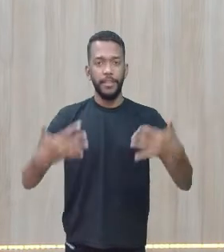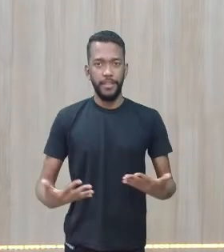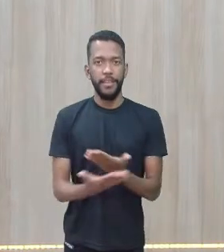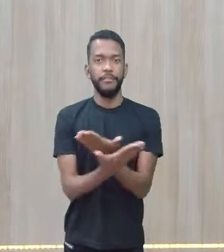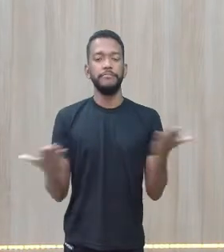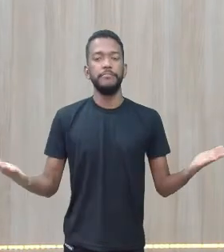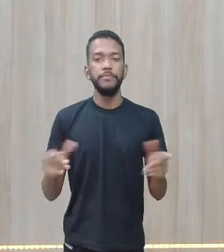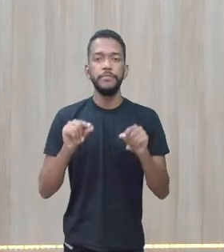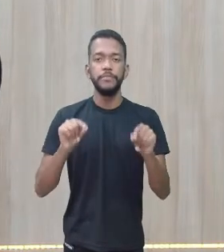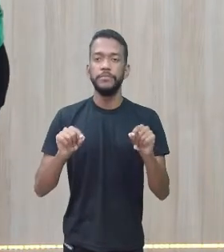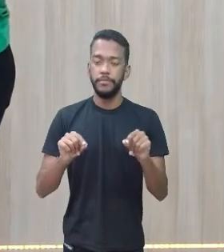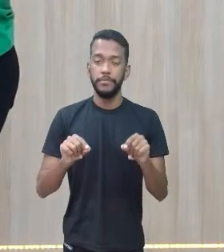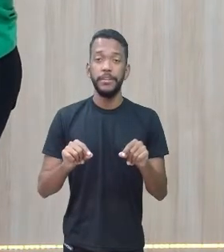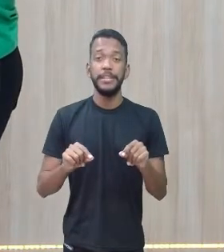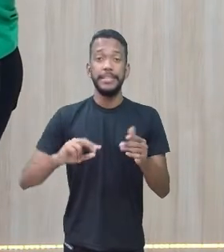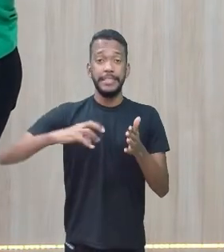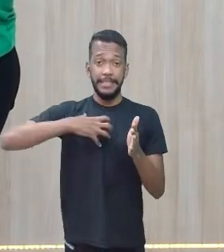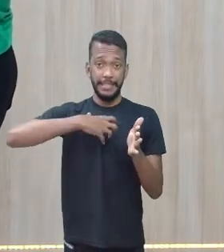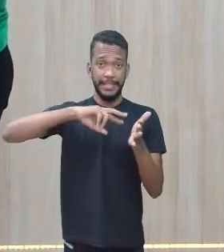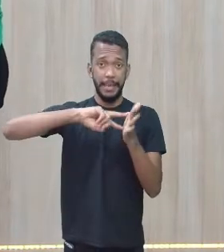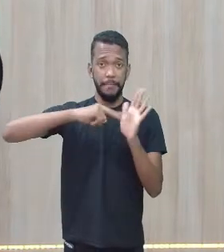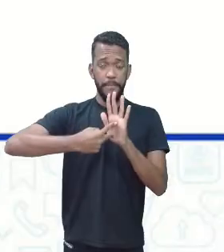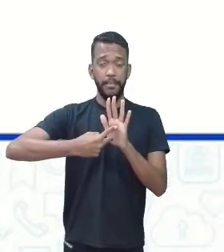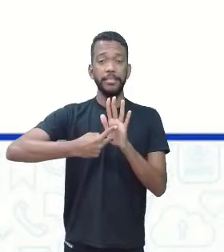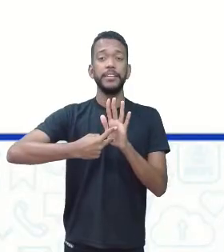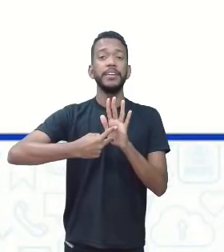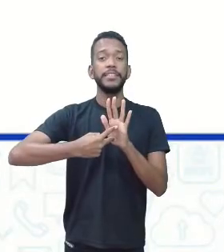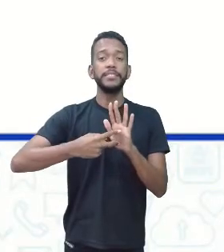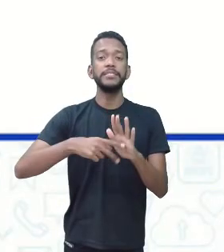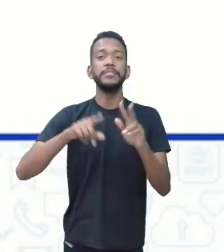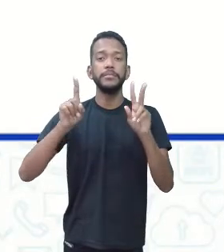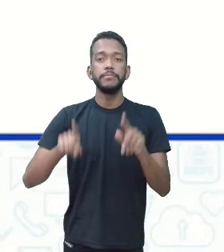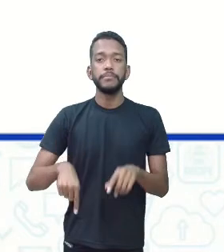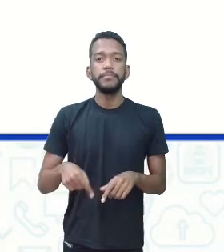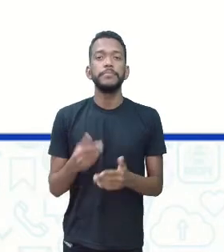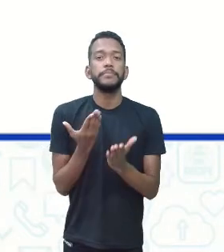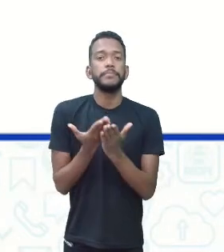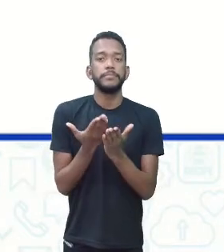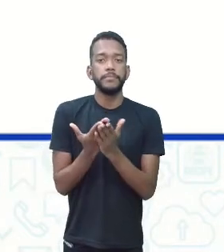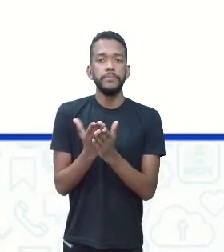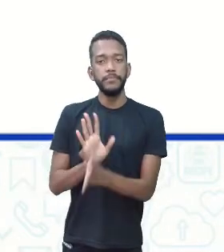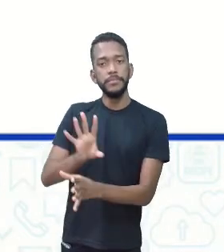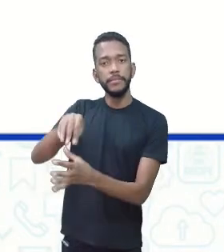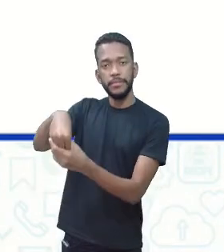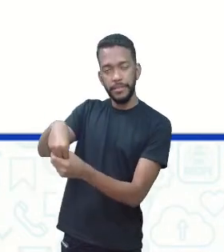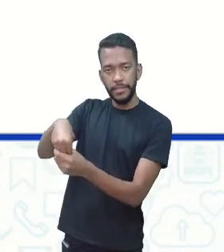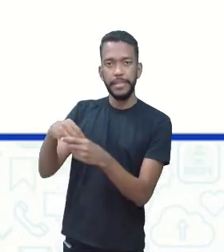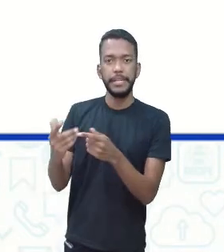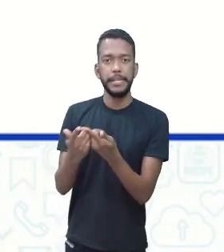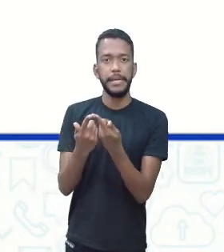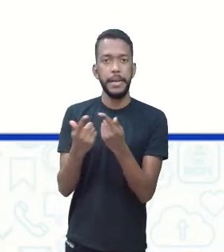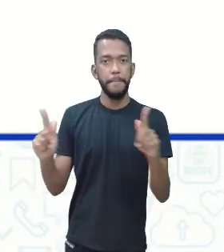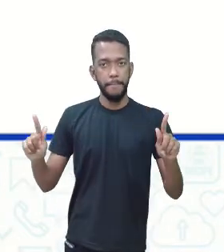que a semântica é aquela parte do estudo da gramática que está